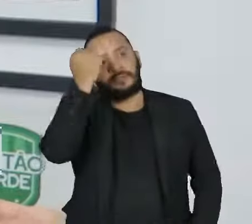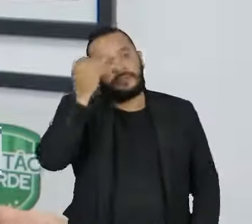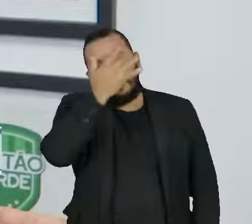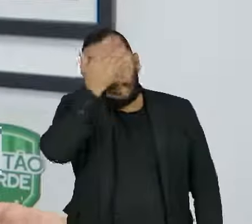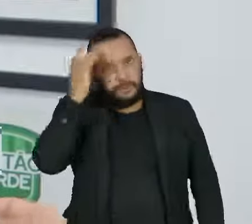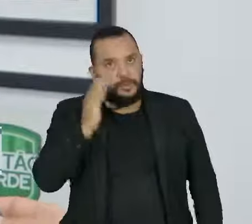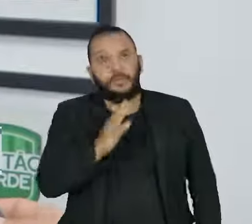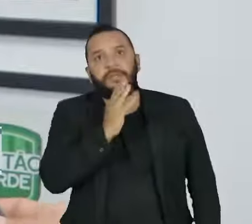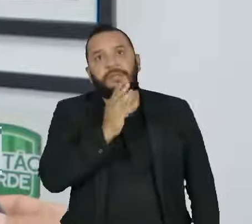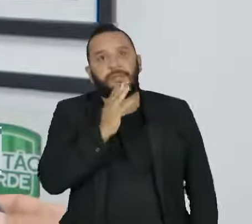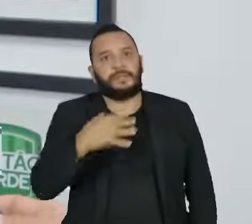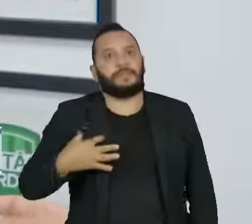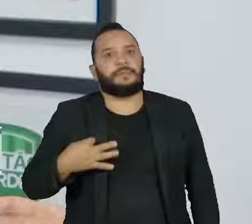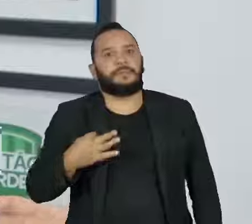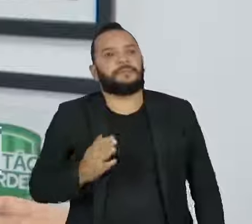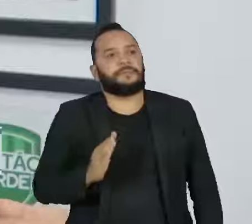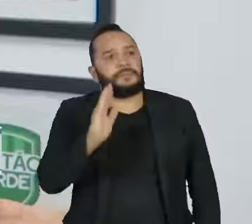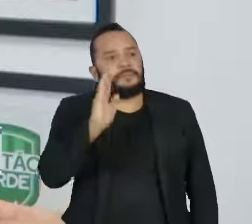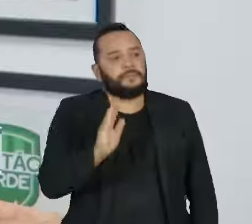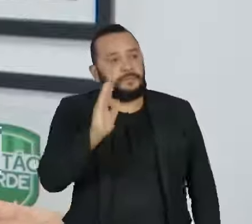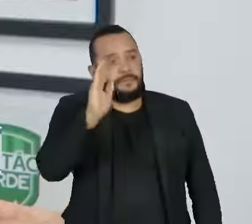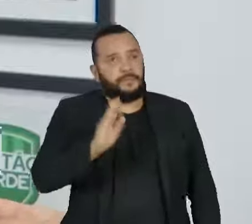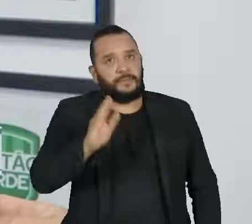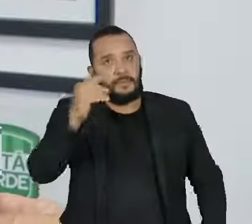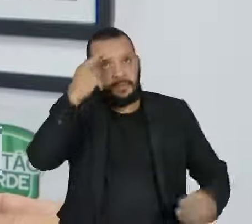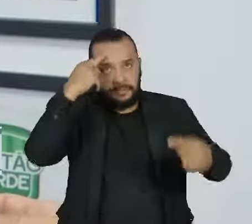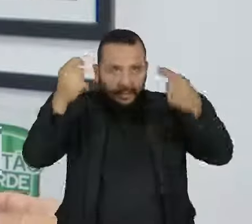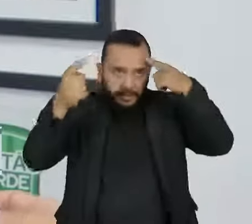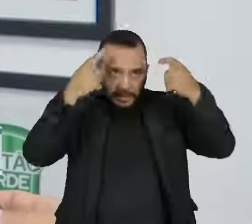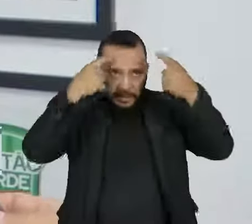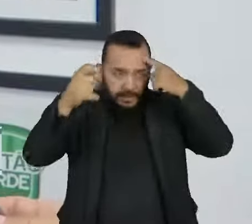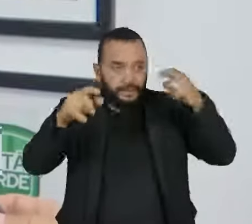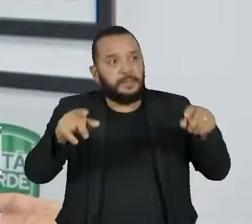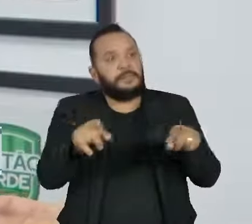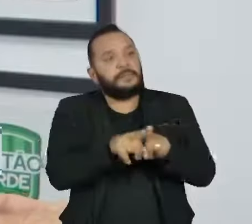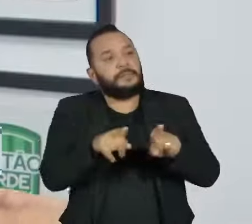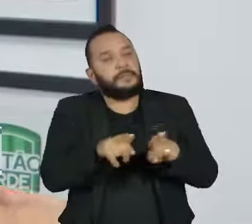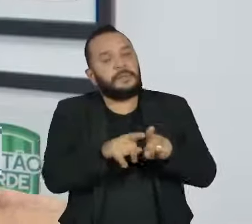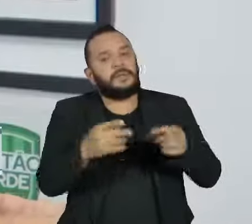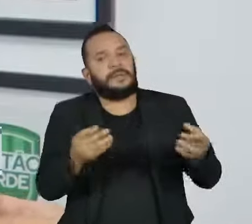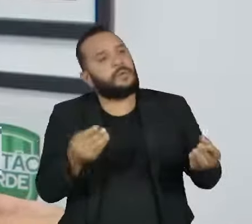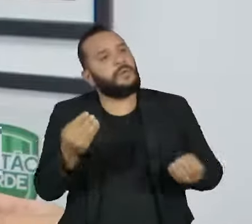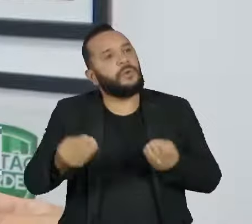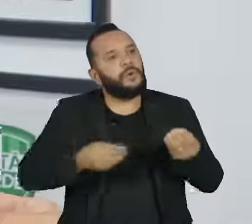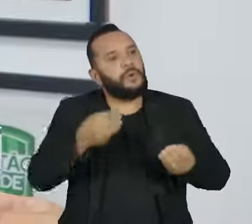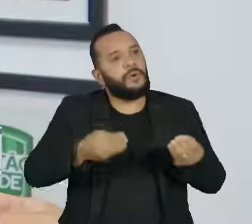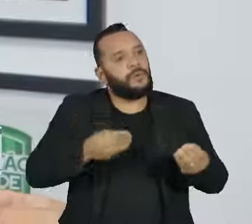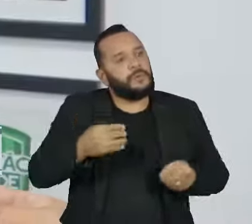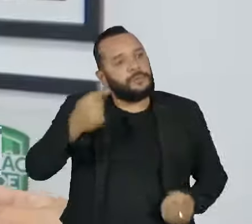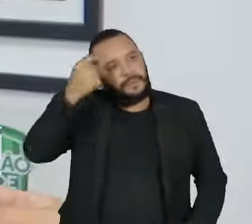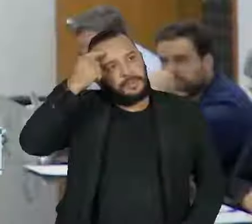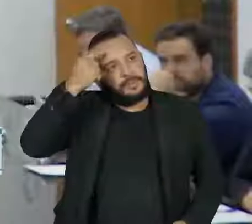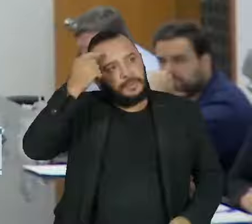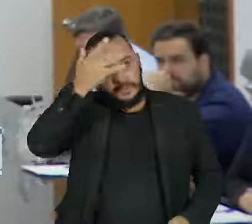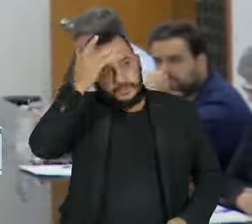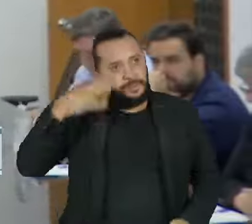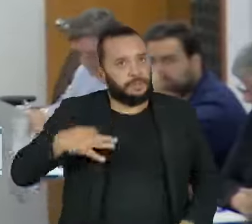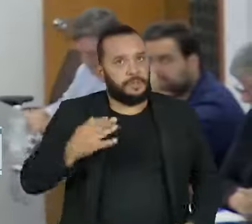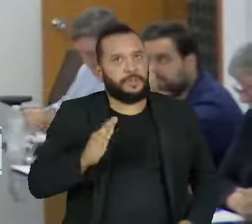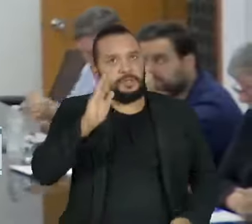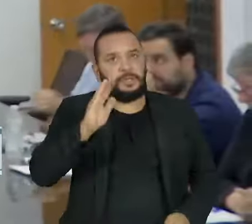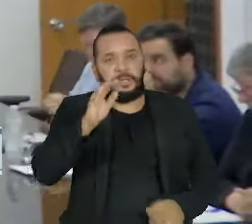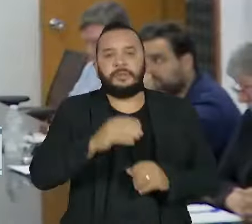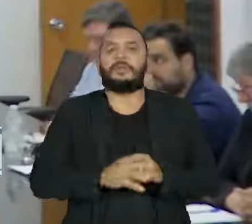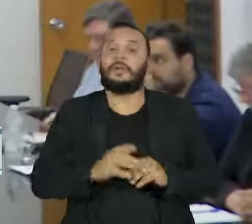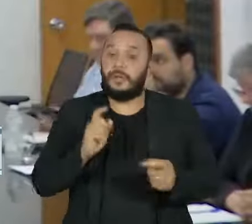conhecerem não só as propostas e as ideias, mas também as posturas e os pensamentos dos candidatos. Essa reunião